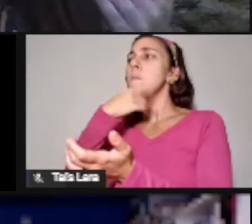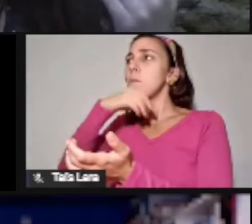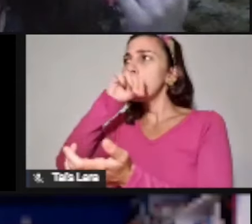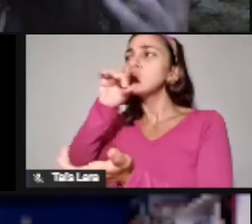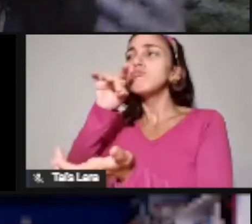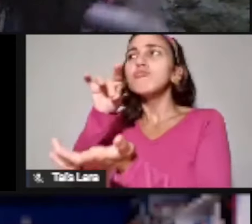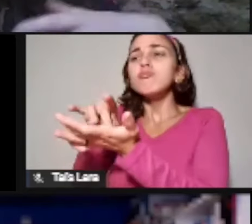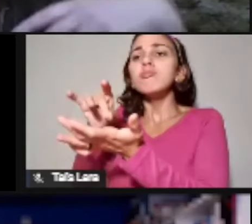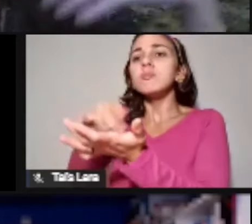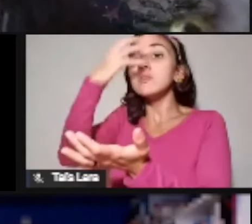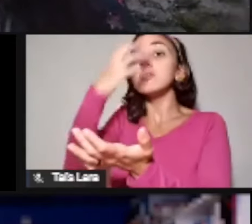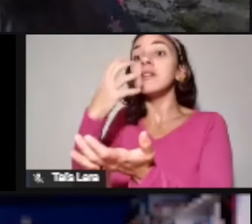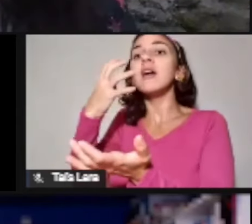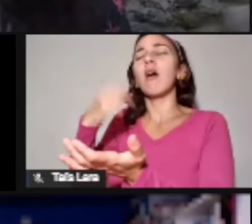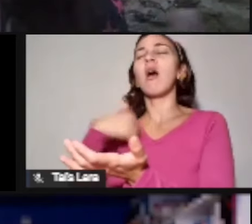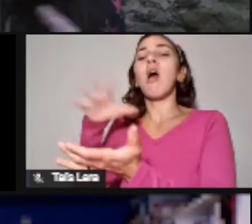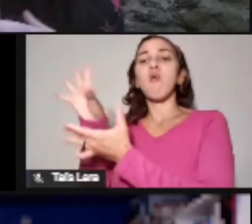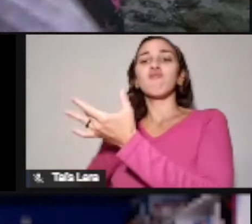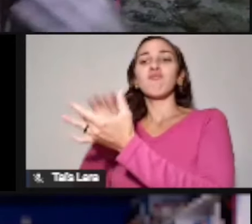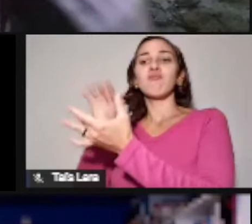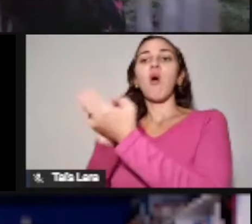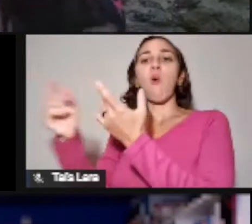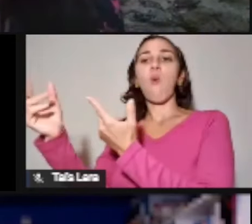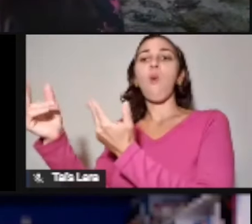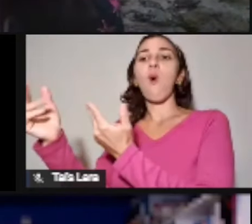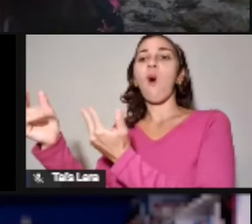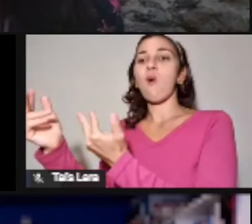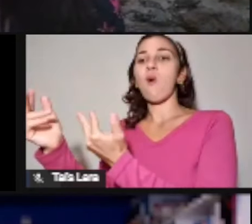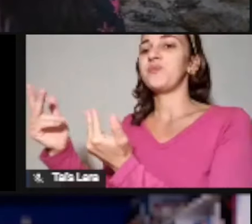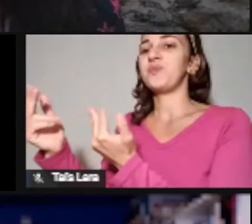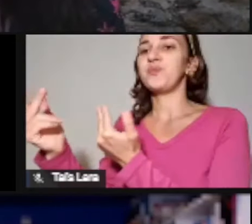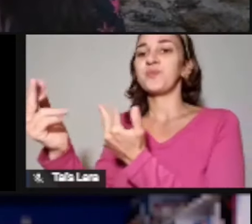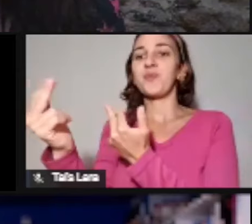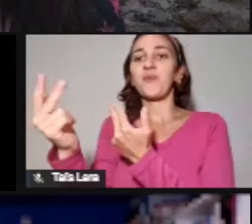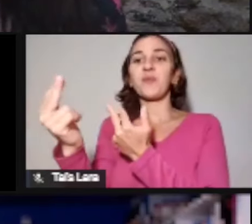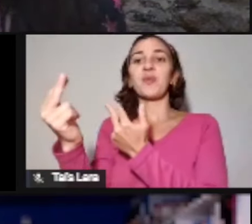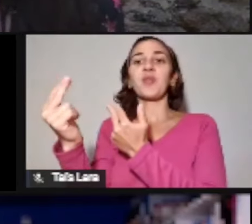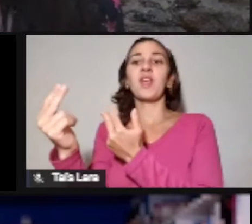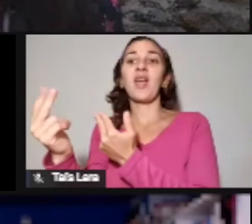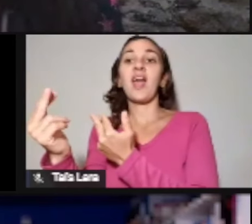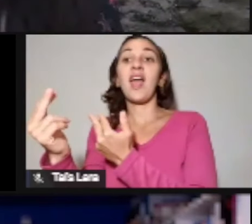os nossos filhos, as crianças que estão em casa, pelo exemplo, é melhor ainda, né, Fafá?